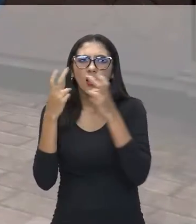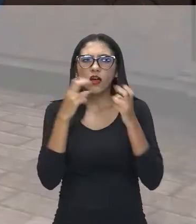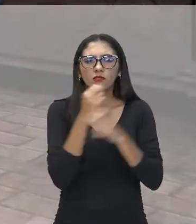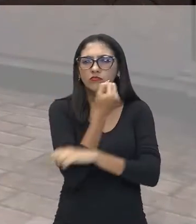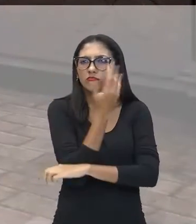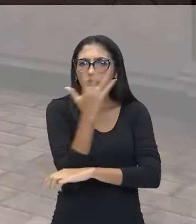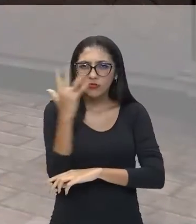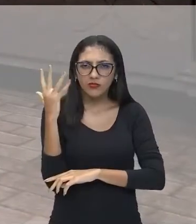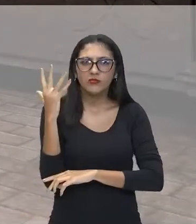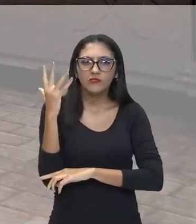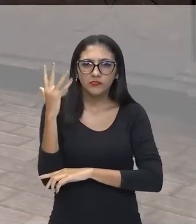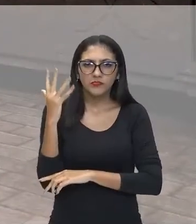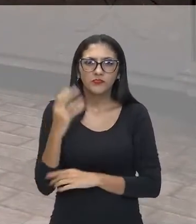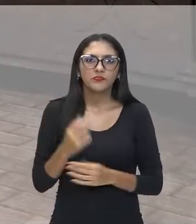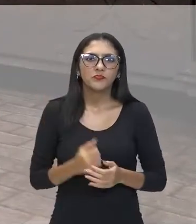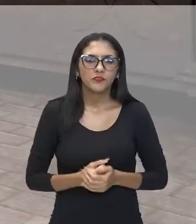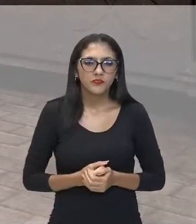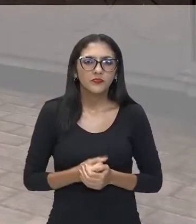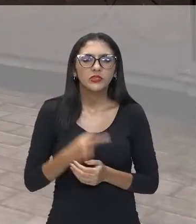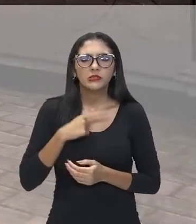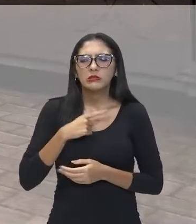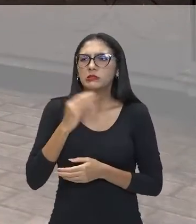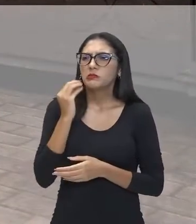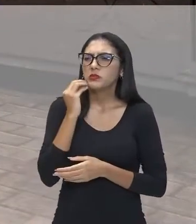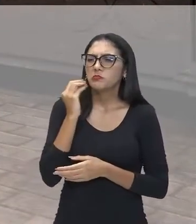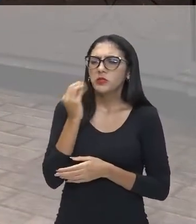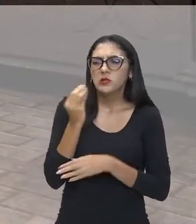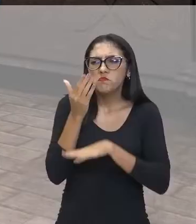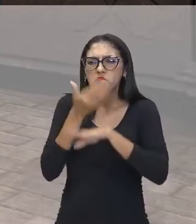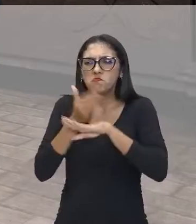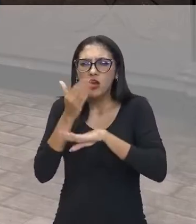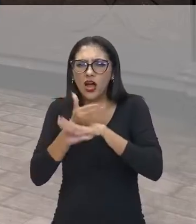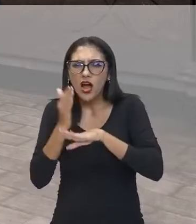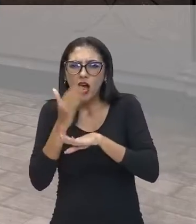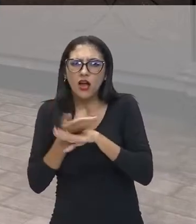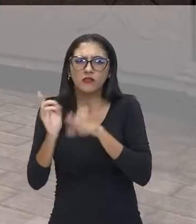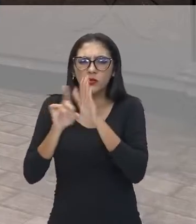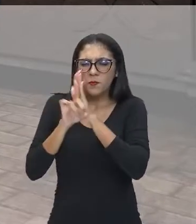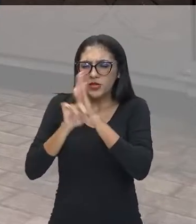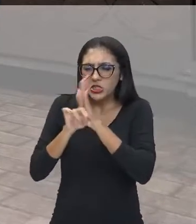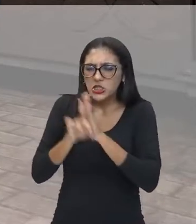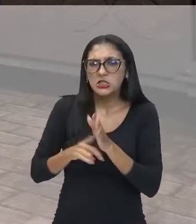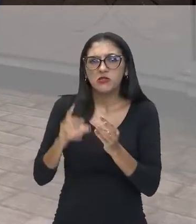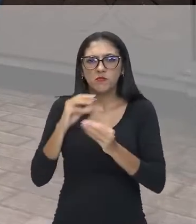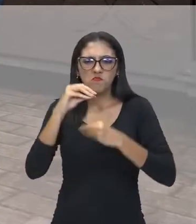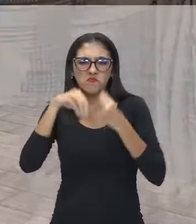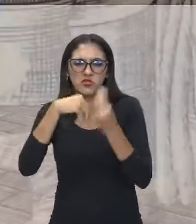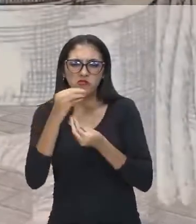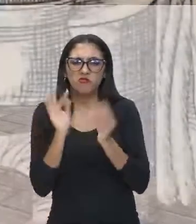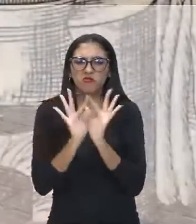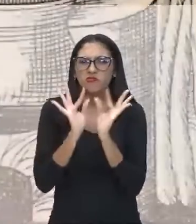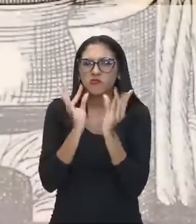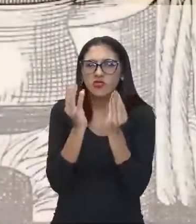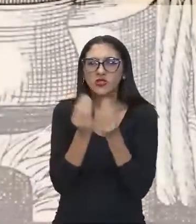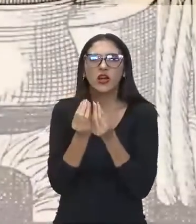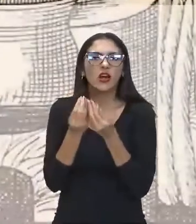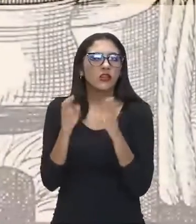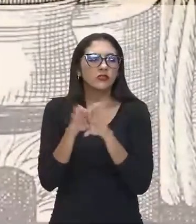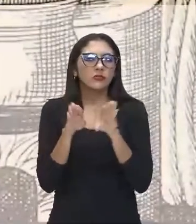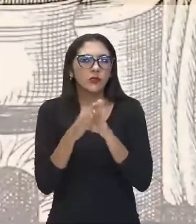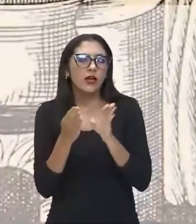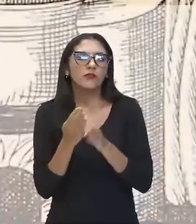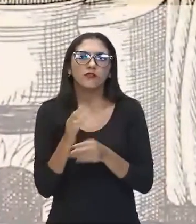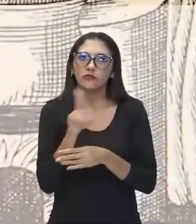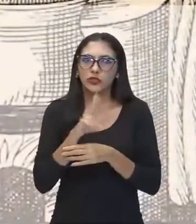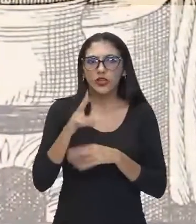natureza, faziam experimentos, procedimentos químicos, usavam